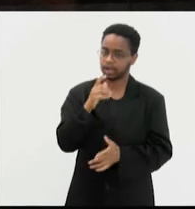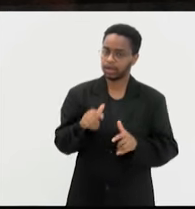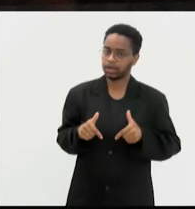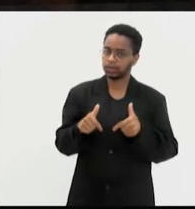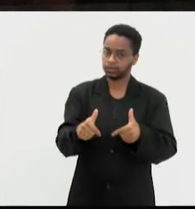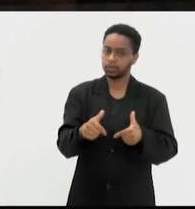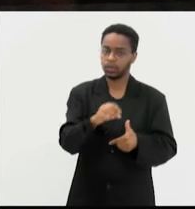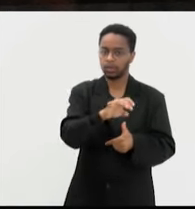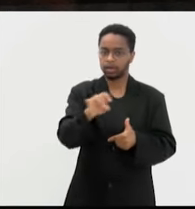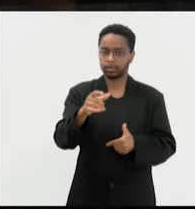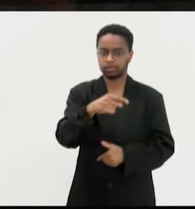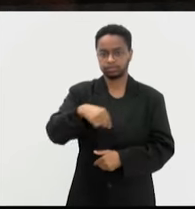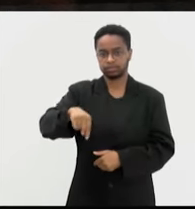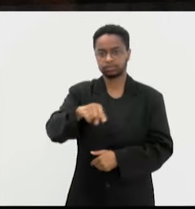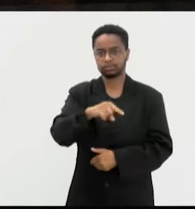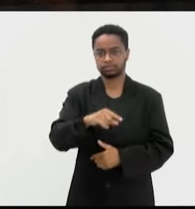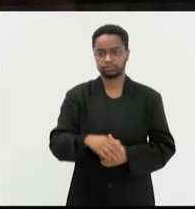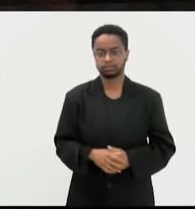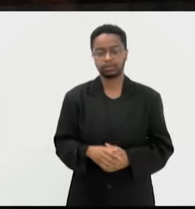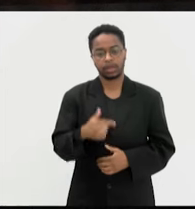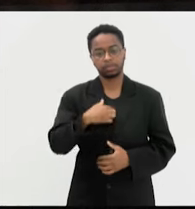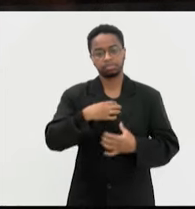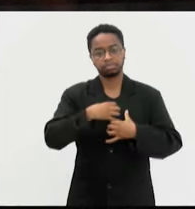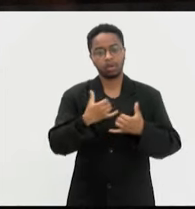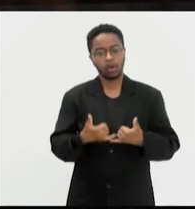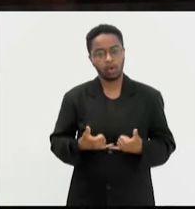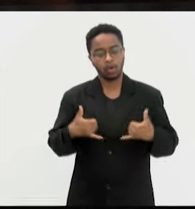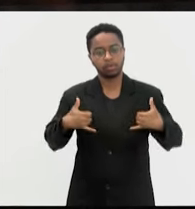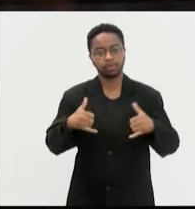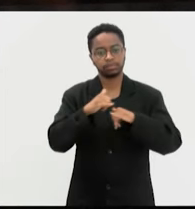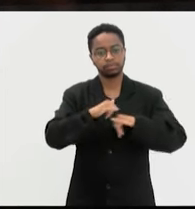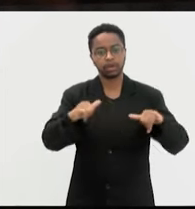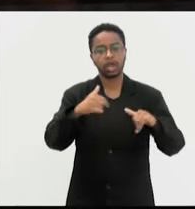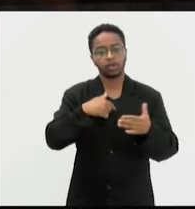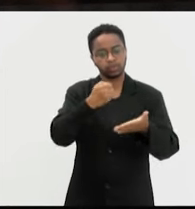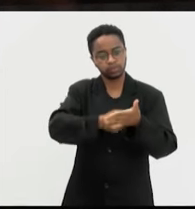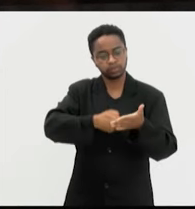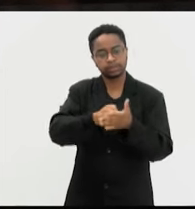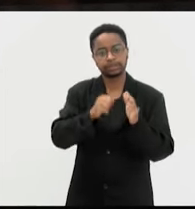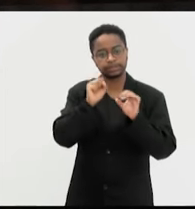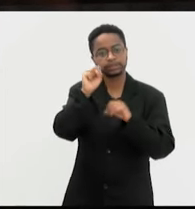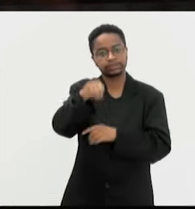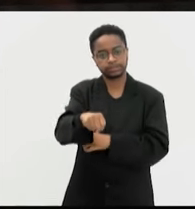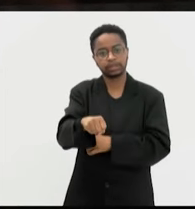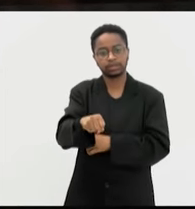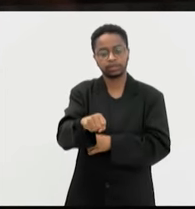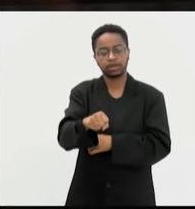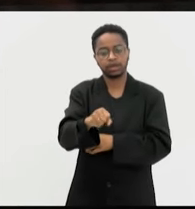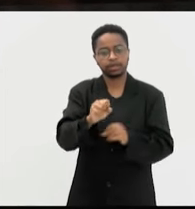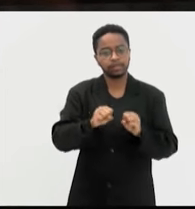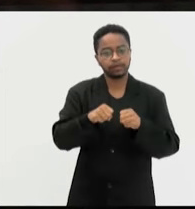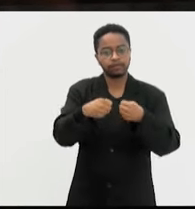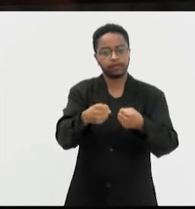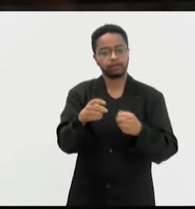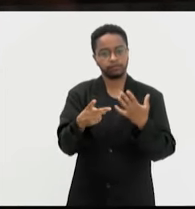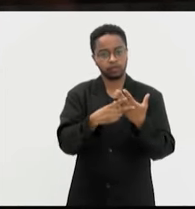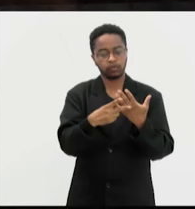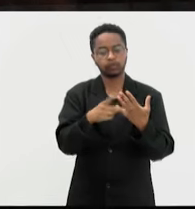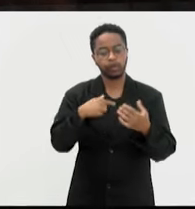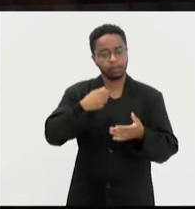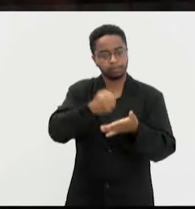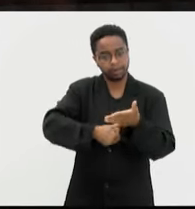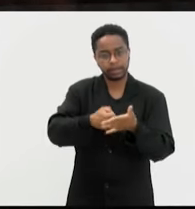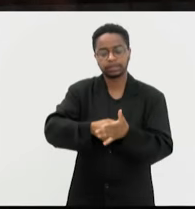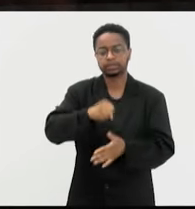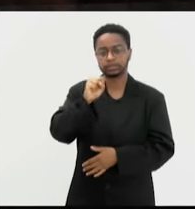cada um dos Senhores e das senhoras e eu tenho orgulho de dizer que eu lutei sim pelas pelas viúvas Eu briguei sim eu